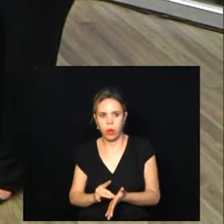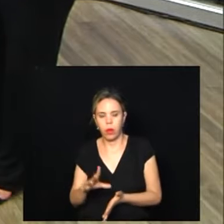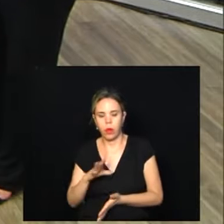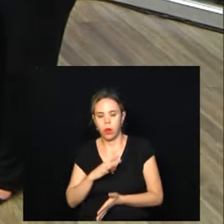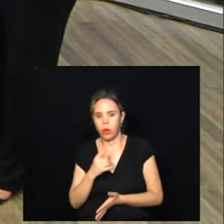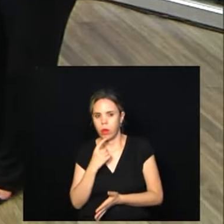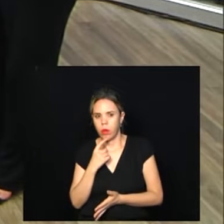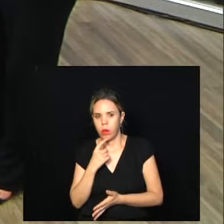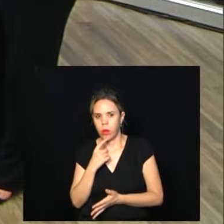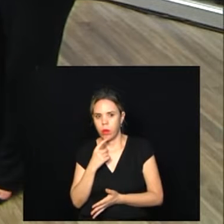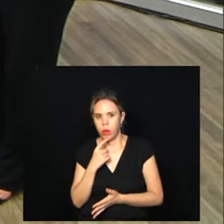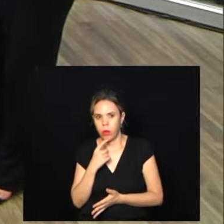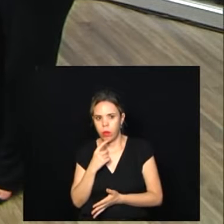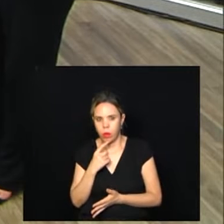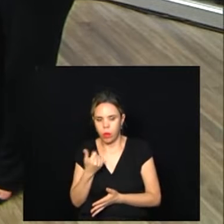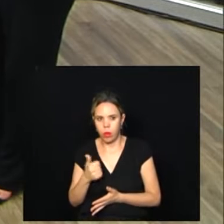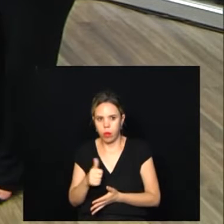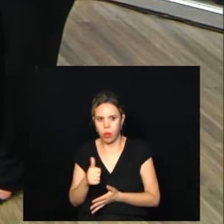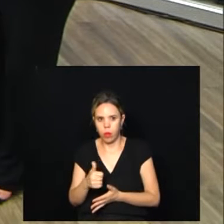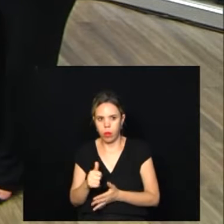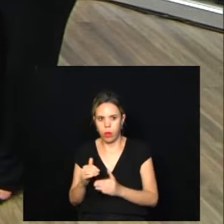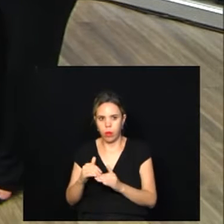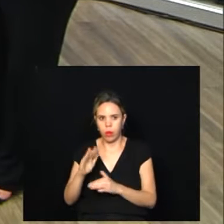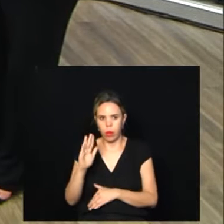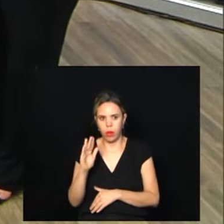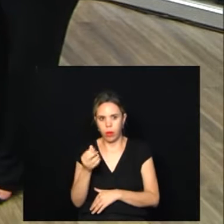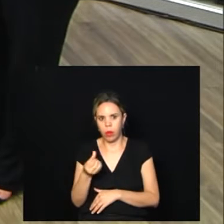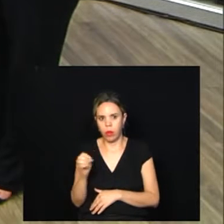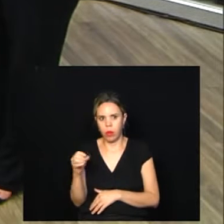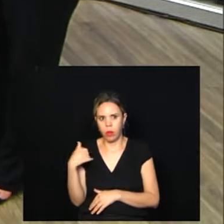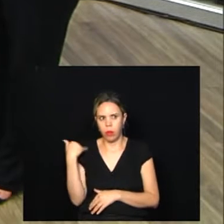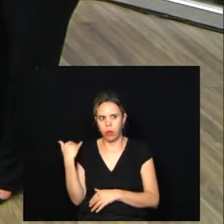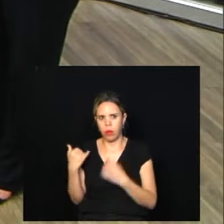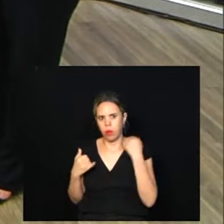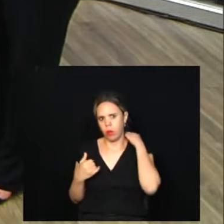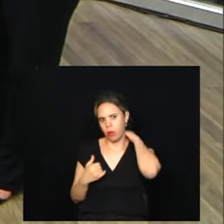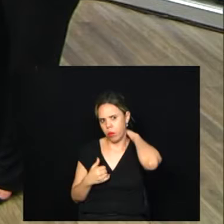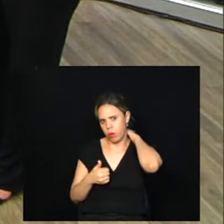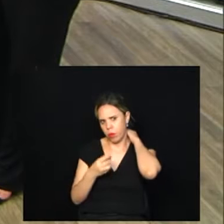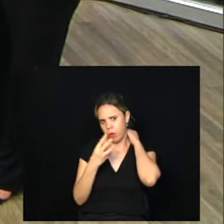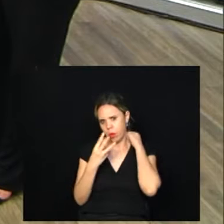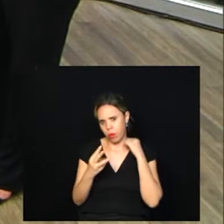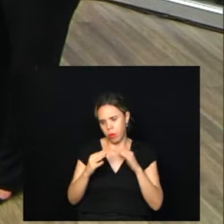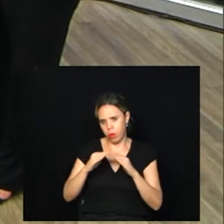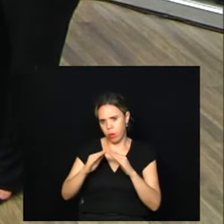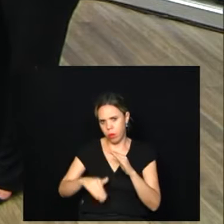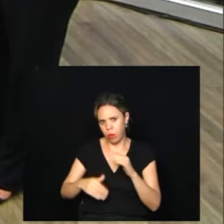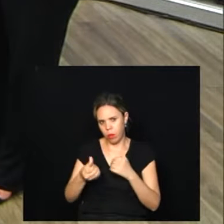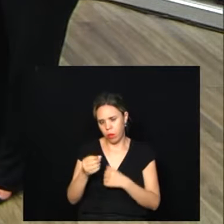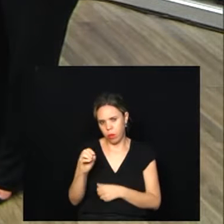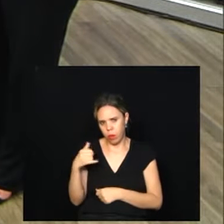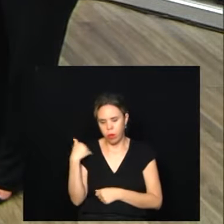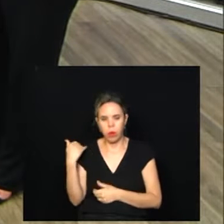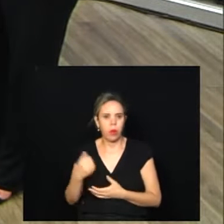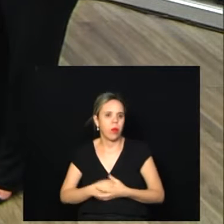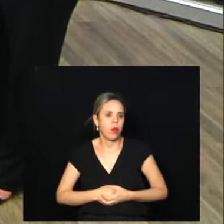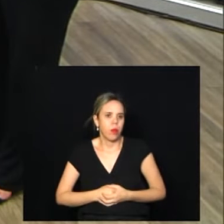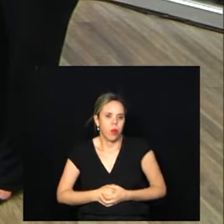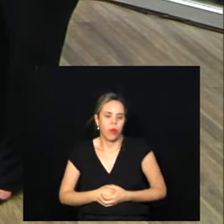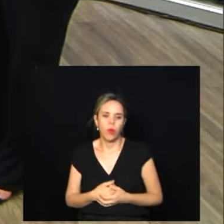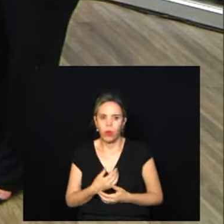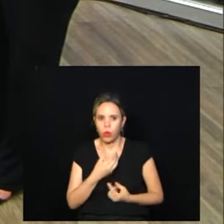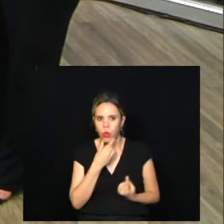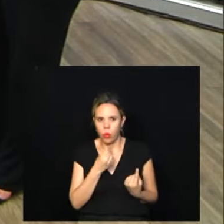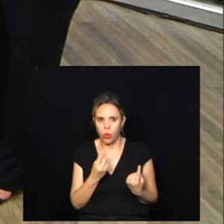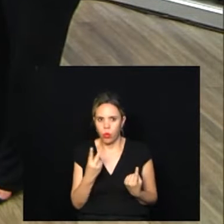de Campinas, 11 acima dos 60 anos e 3 abaixo dos 60 anos. Um homem de